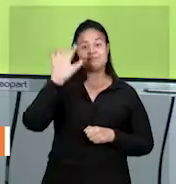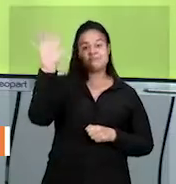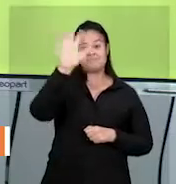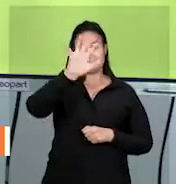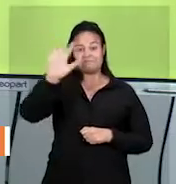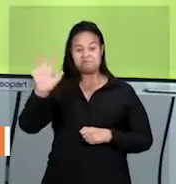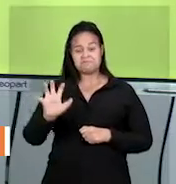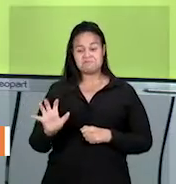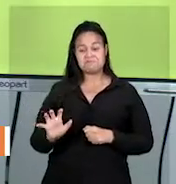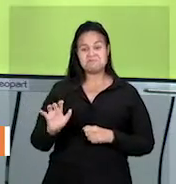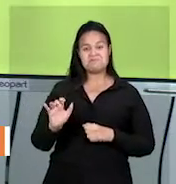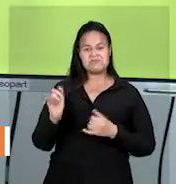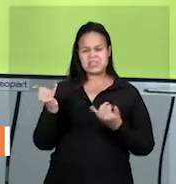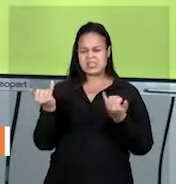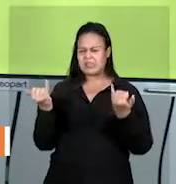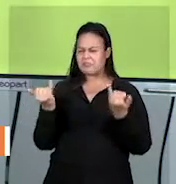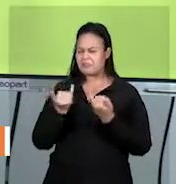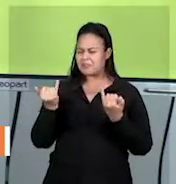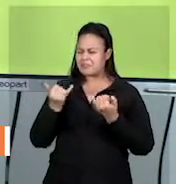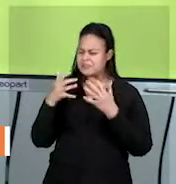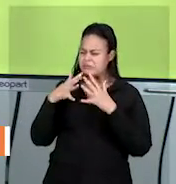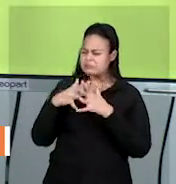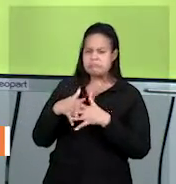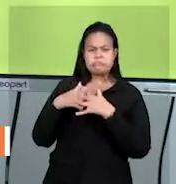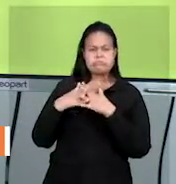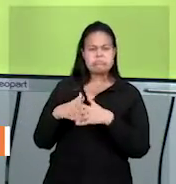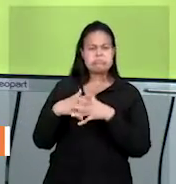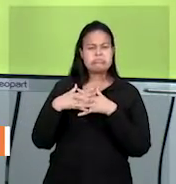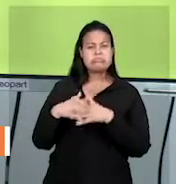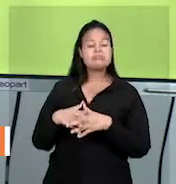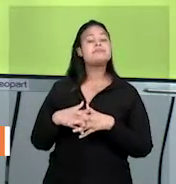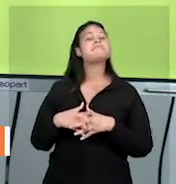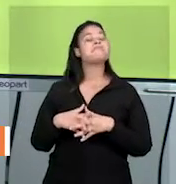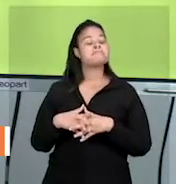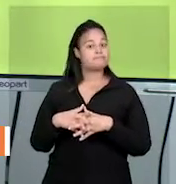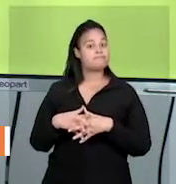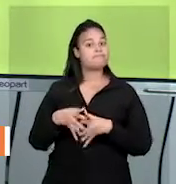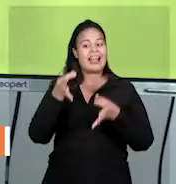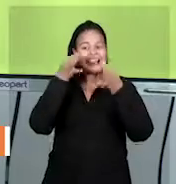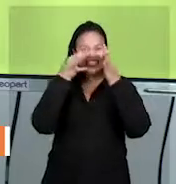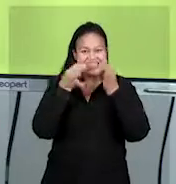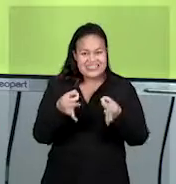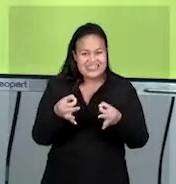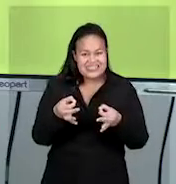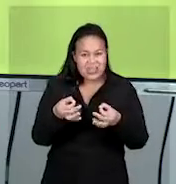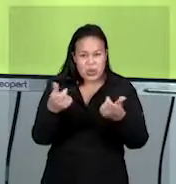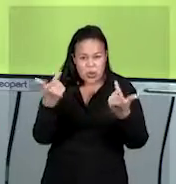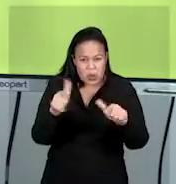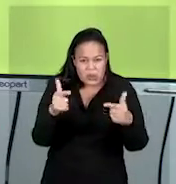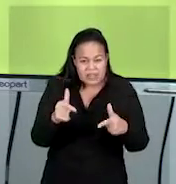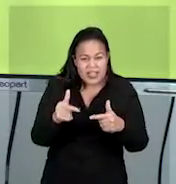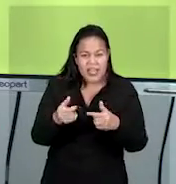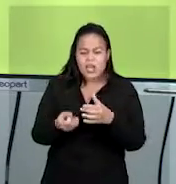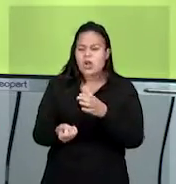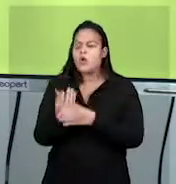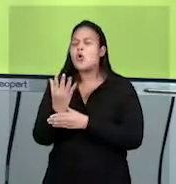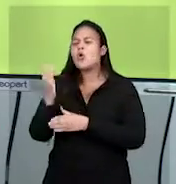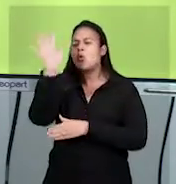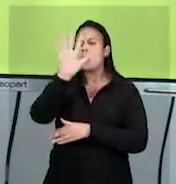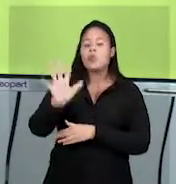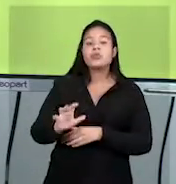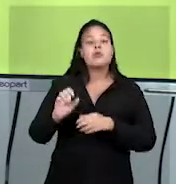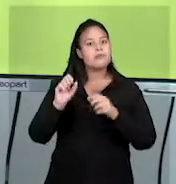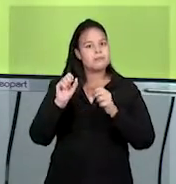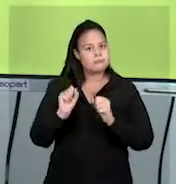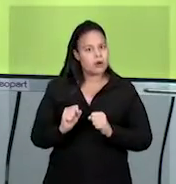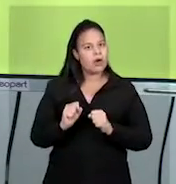informação distorcida. E se a gente também não ficar atento a verificar quem produziu aquele mapa, de onde que ele está vindo, ele pode levar a